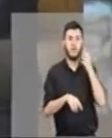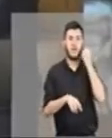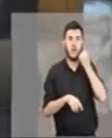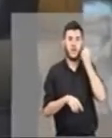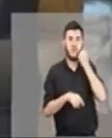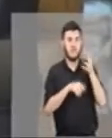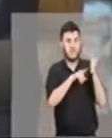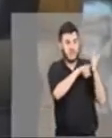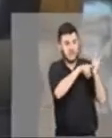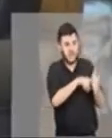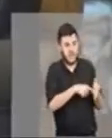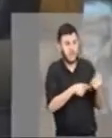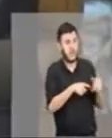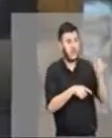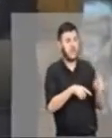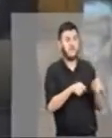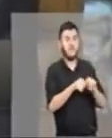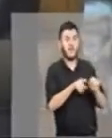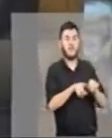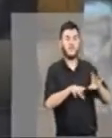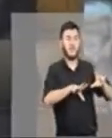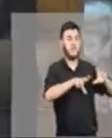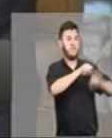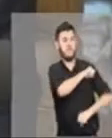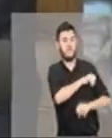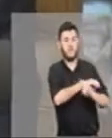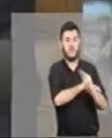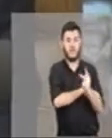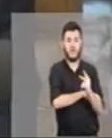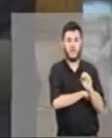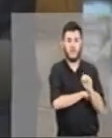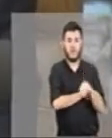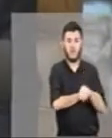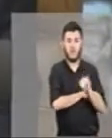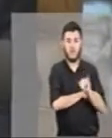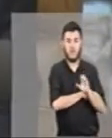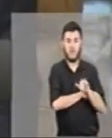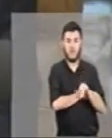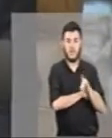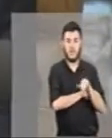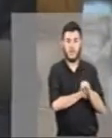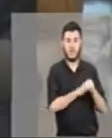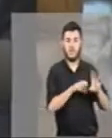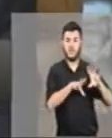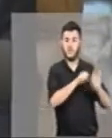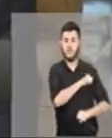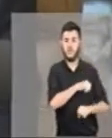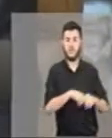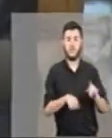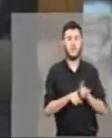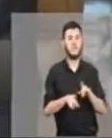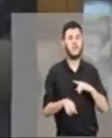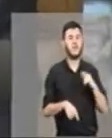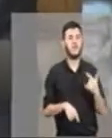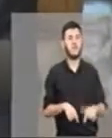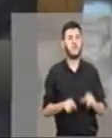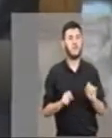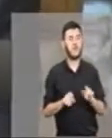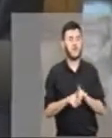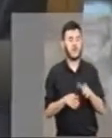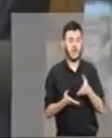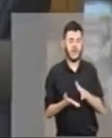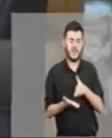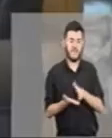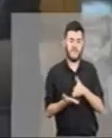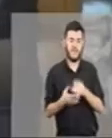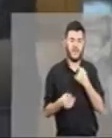aquele delito de homicídio nada tenha a ver com o desempenho da função parlamentar, a mim parece que aí